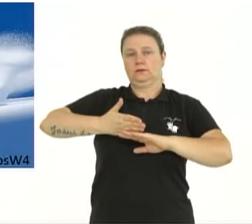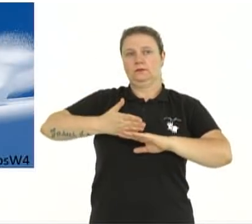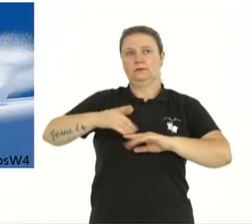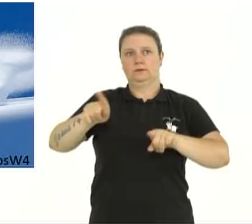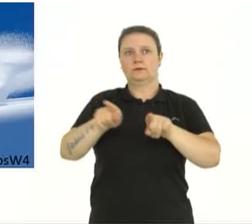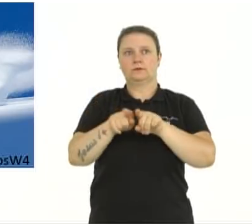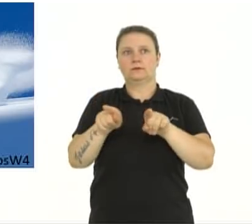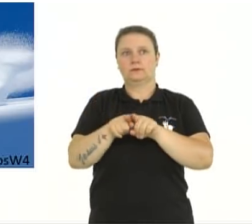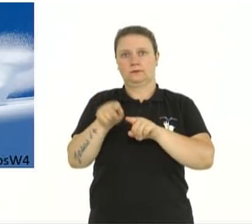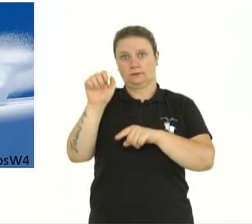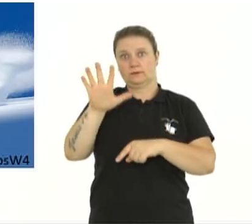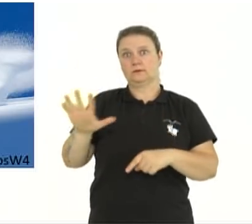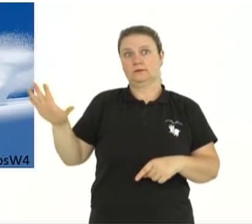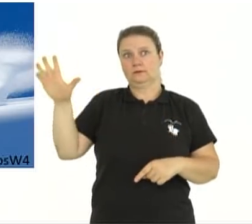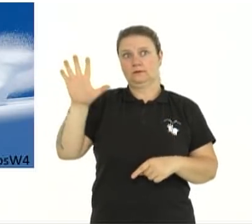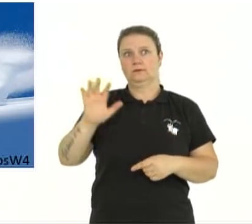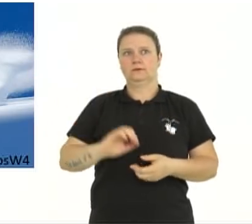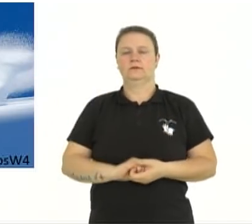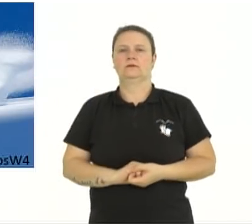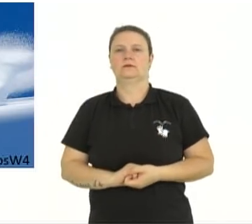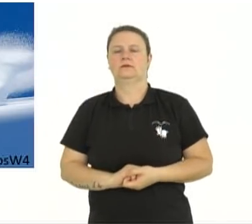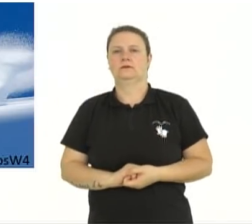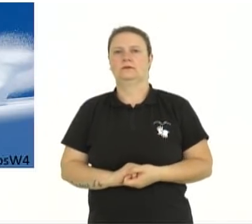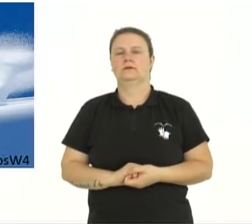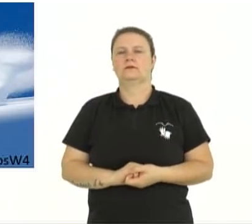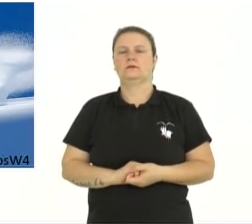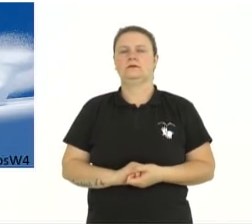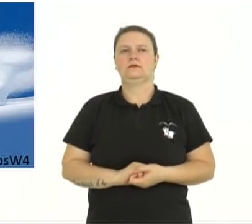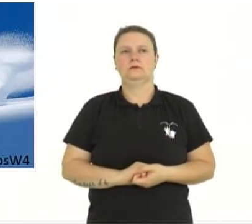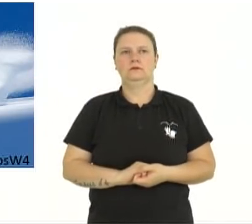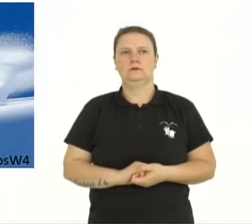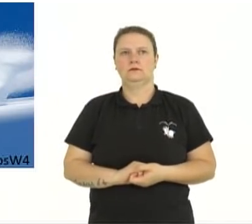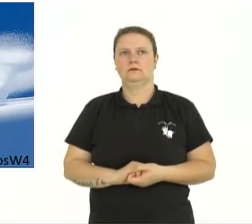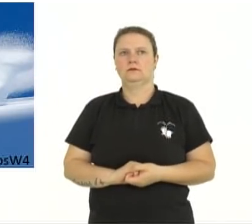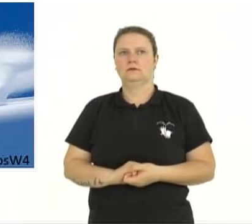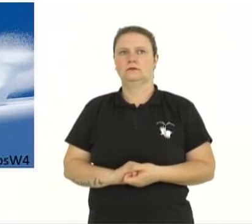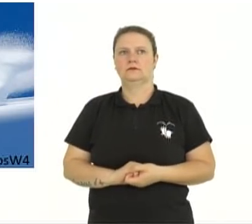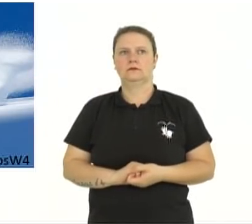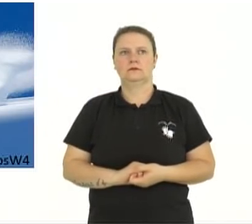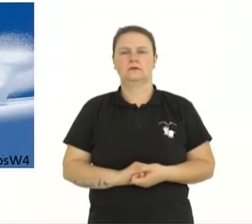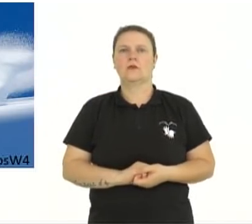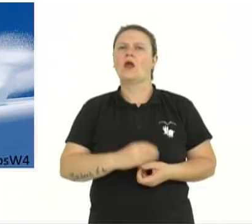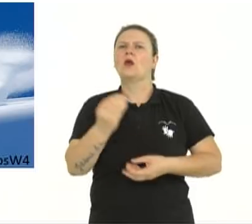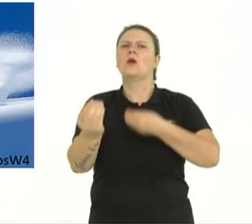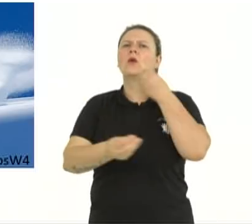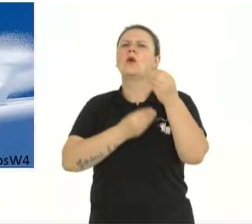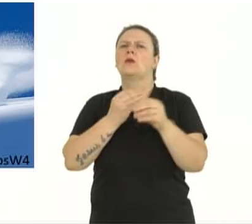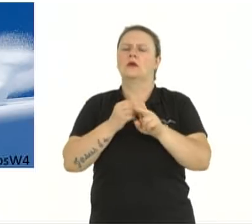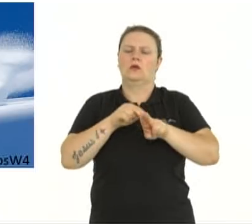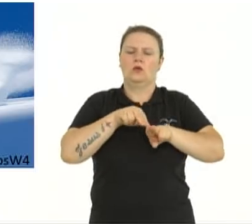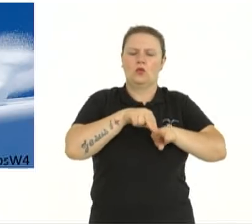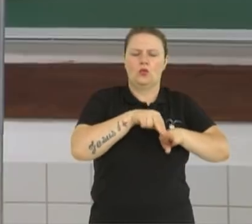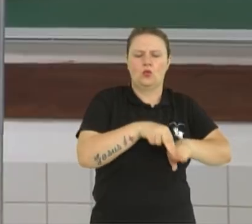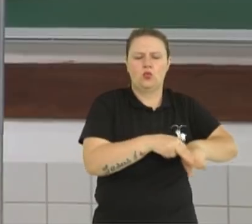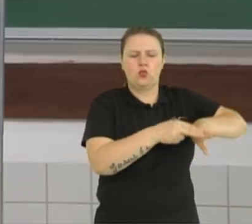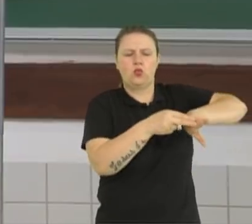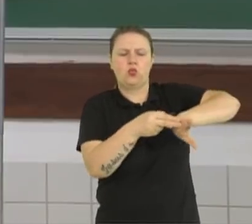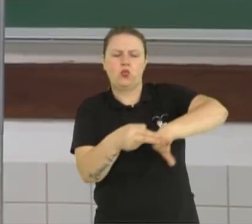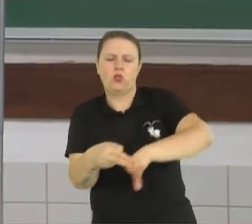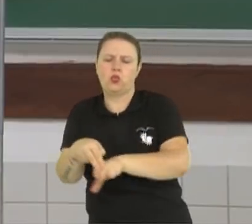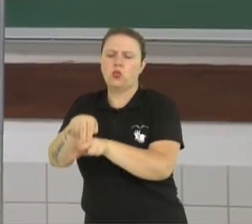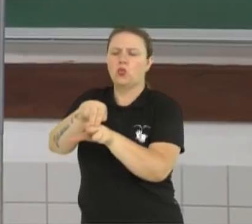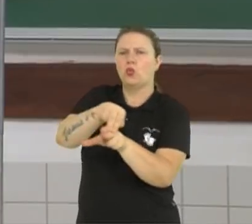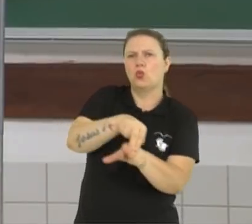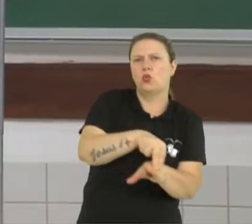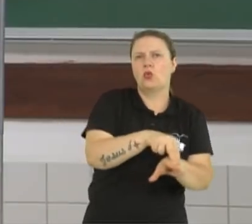Aí aqui está a imagem de uma pessoa descendo. Geralmente é uma prancha, como se fosse, bem simples para explicar para vocês, um